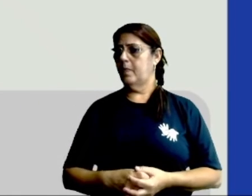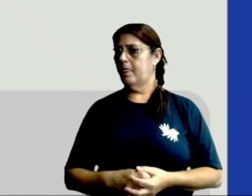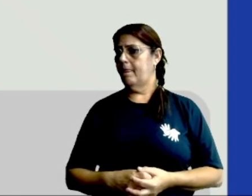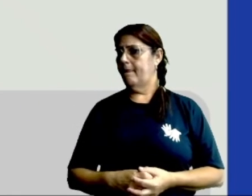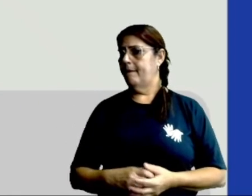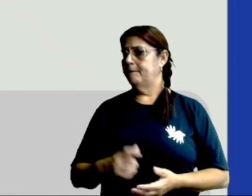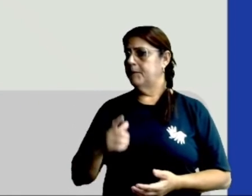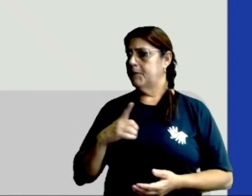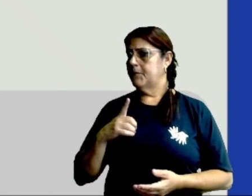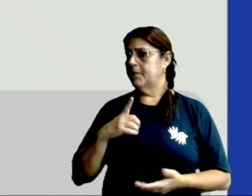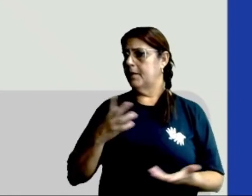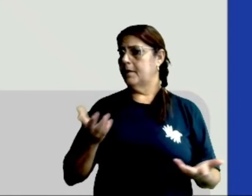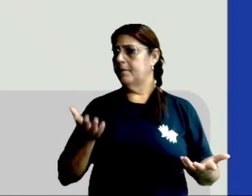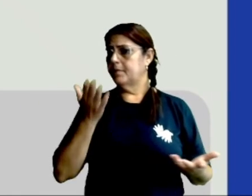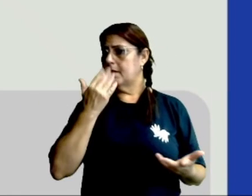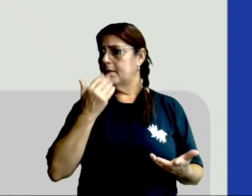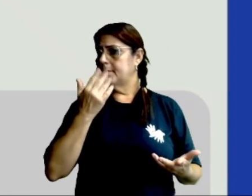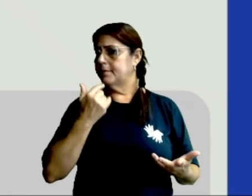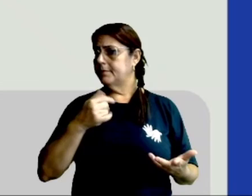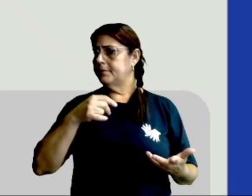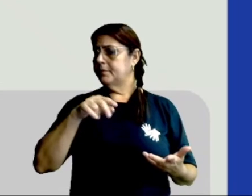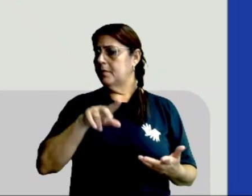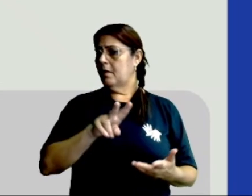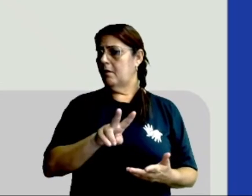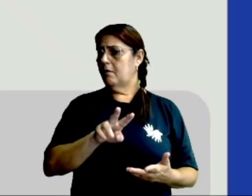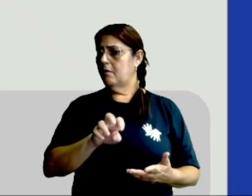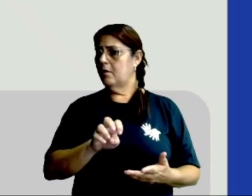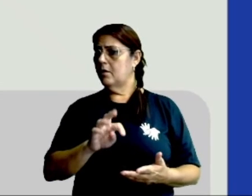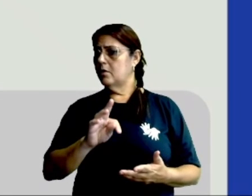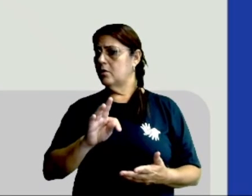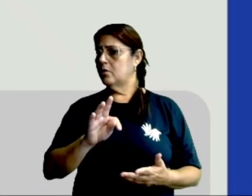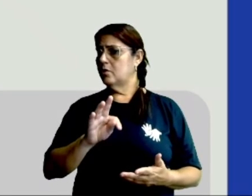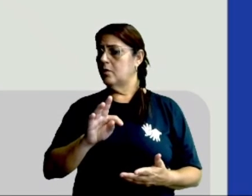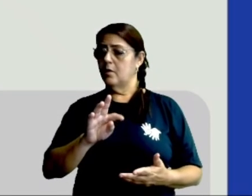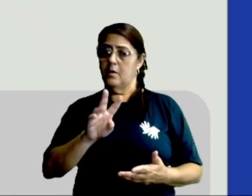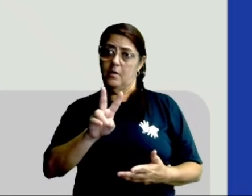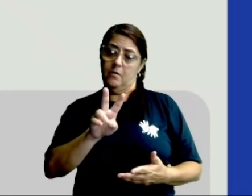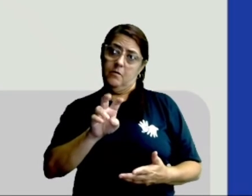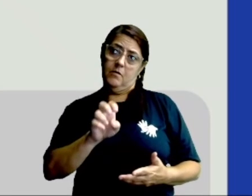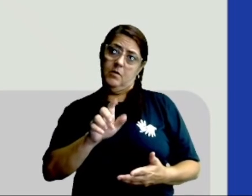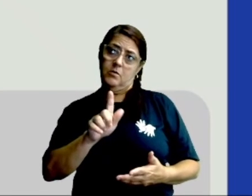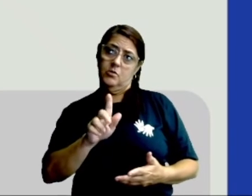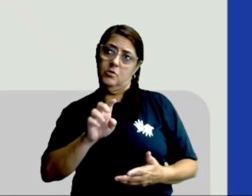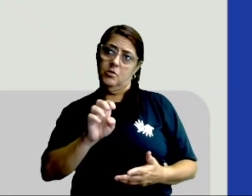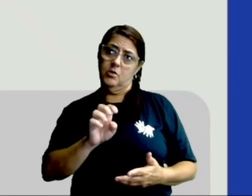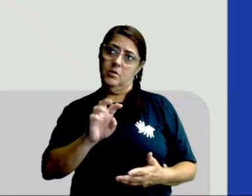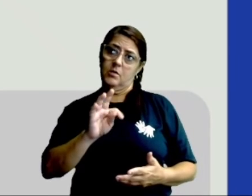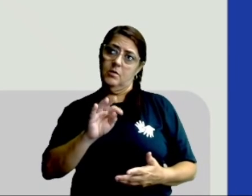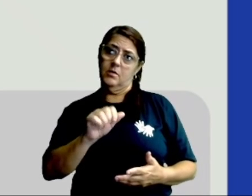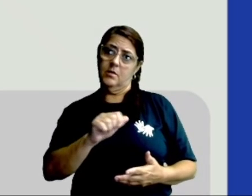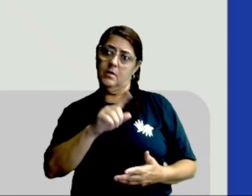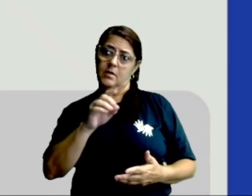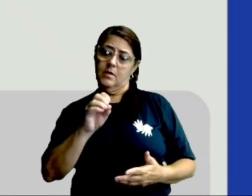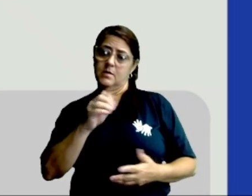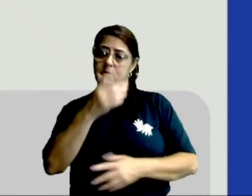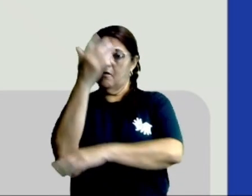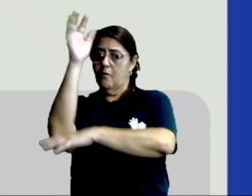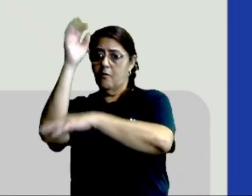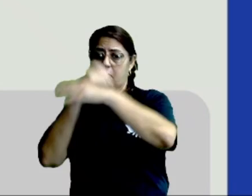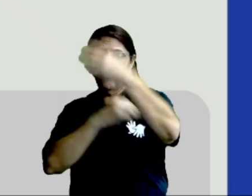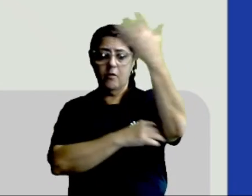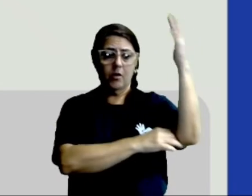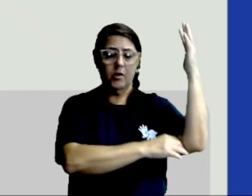E aqui são as vegetações, né? Aqui, os mais verdes representam as florestas, que são áreas que vão